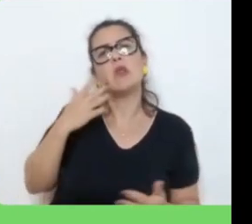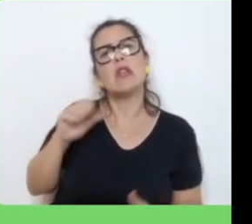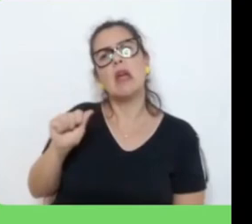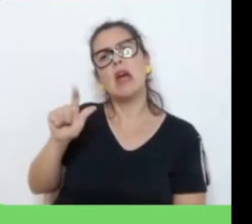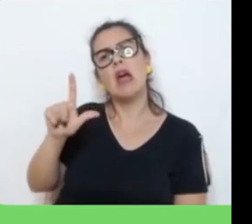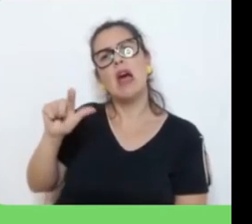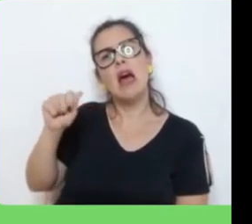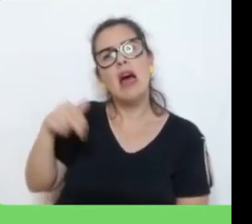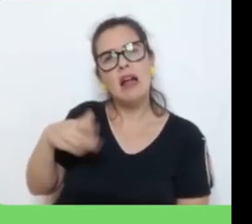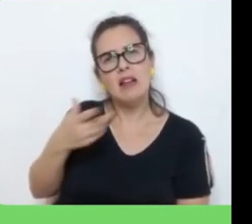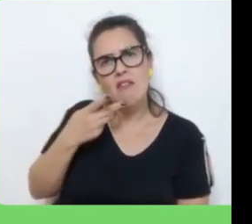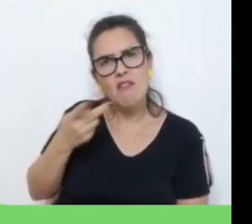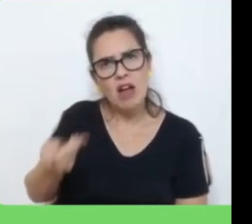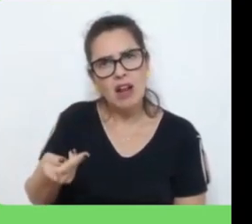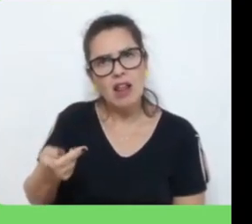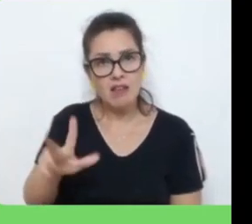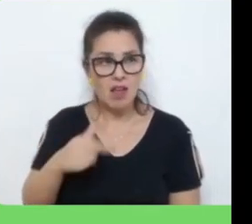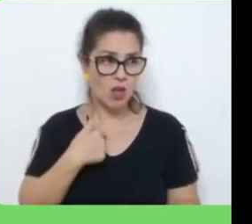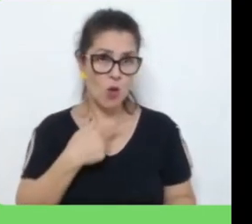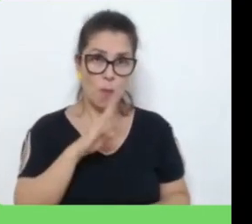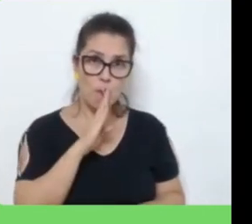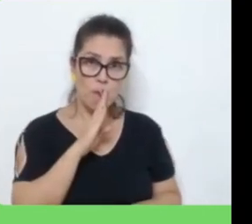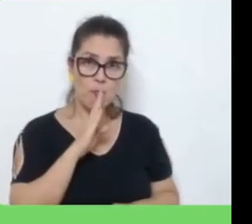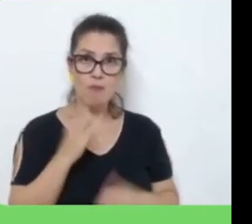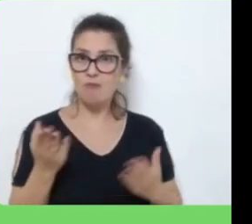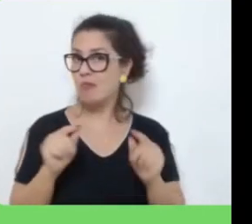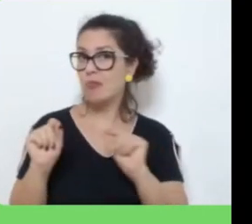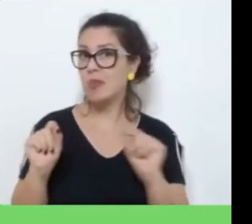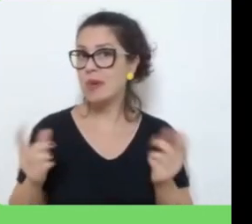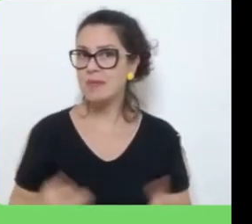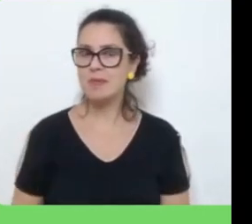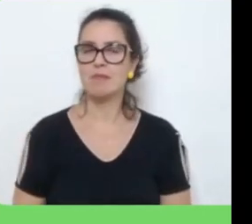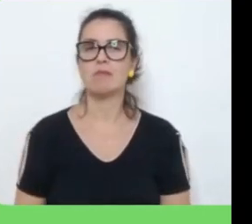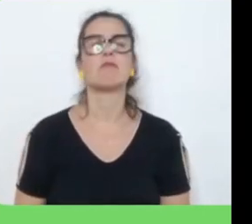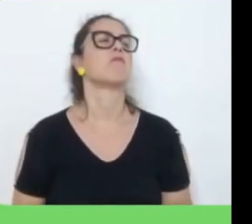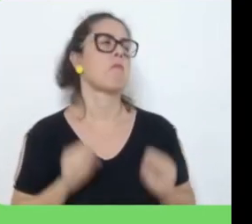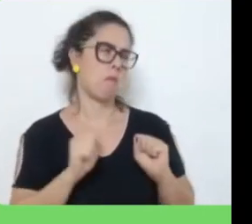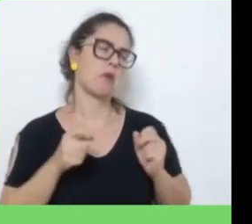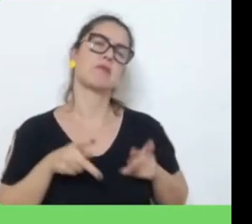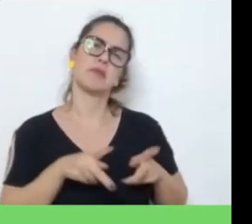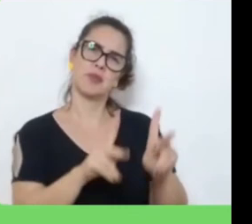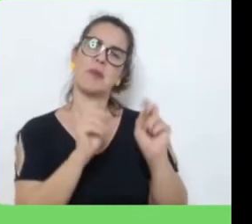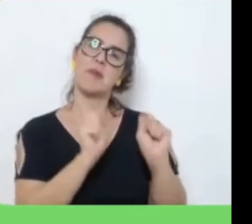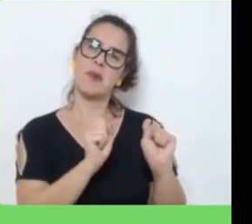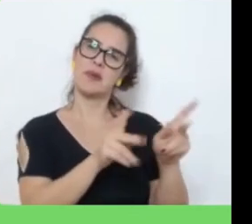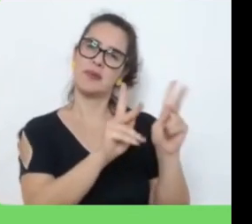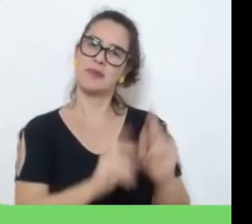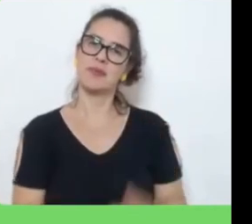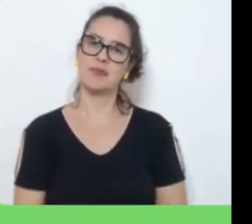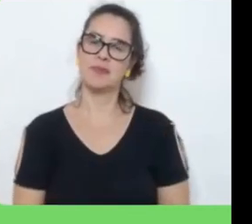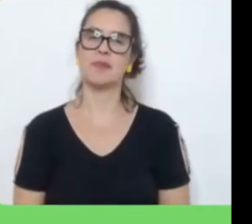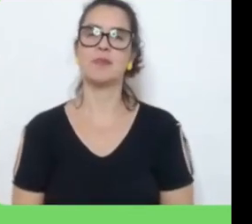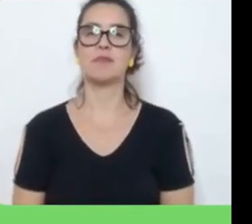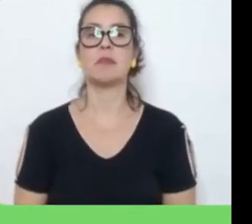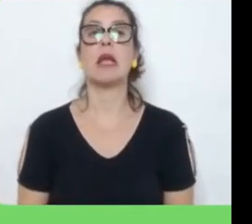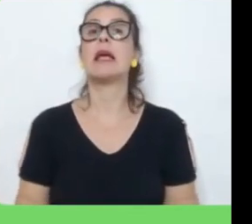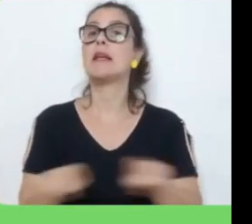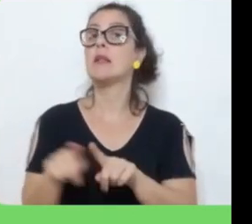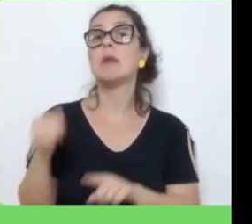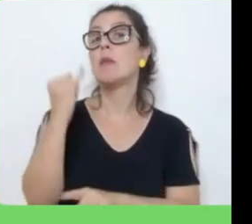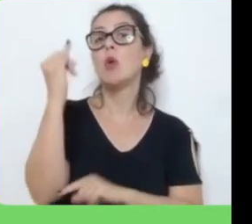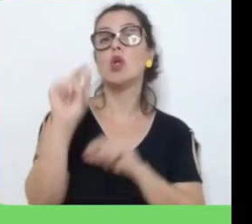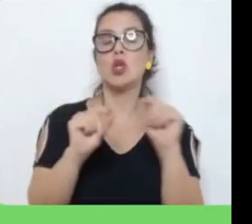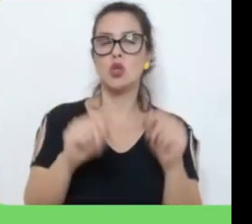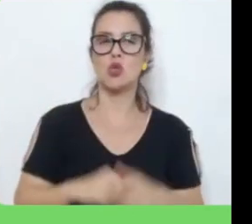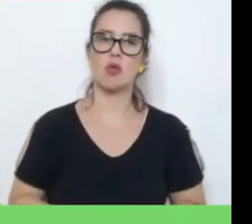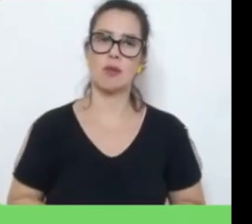que par um pouco o que que vocês preferem eh pode seguir Tá bom pode seguir pode seguir é o último fato importante né gente a gente não vai